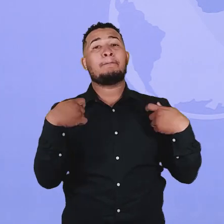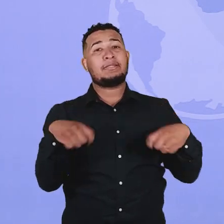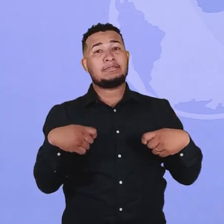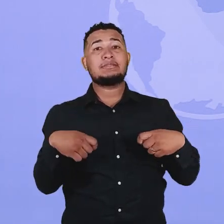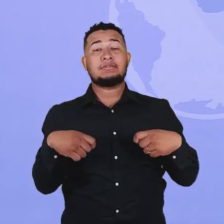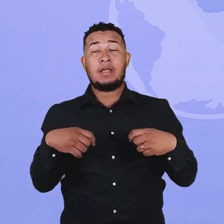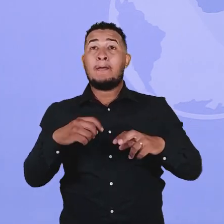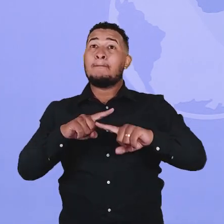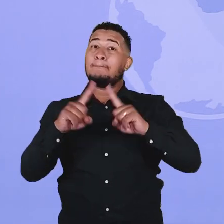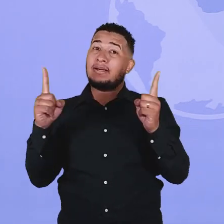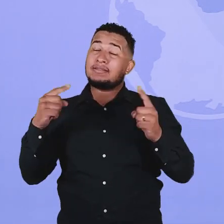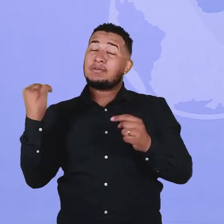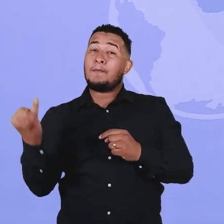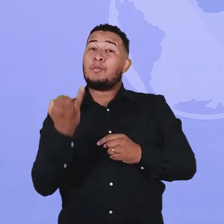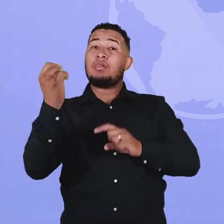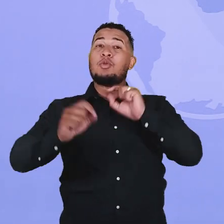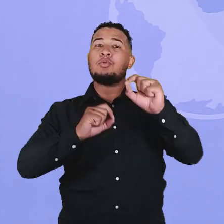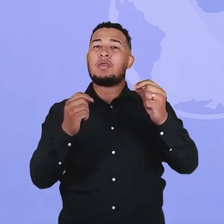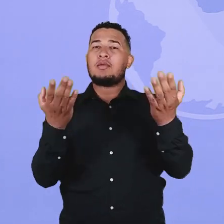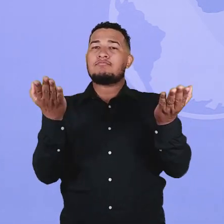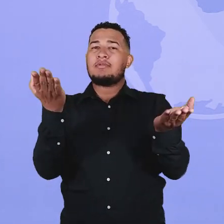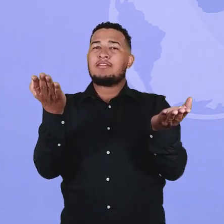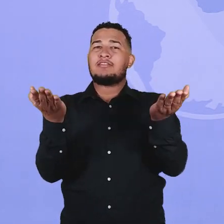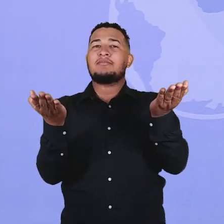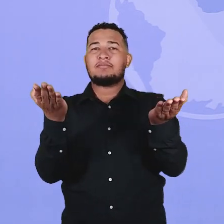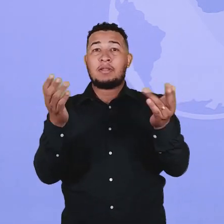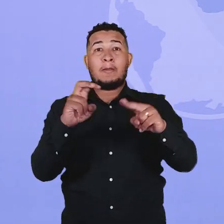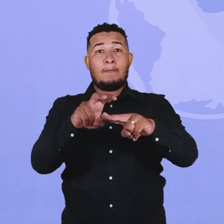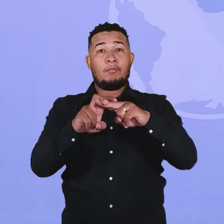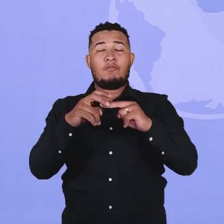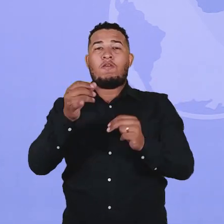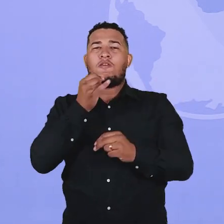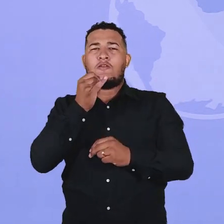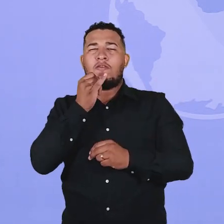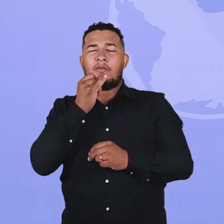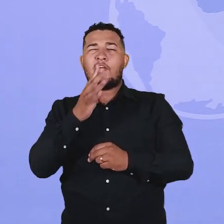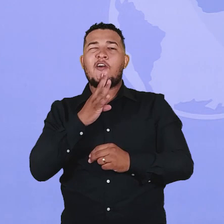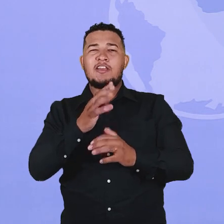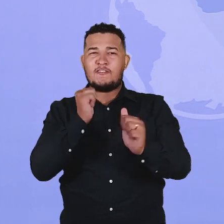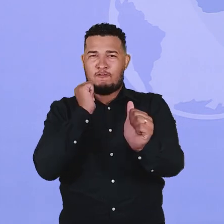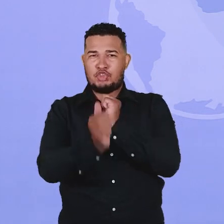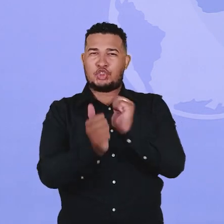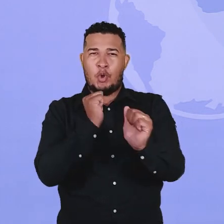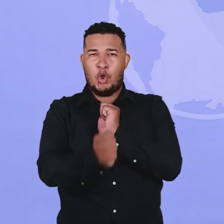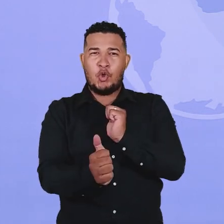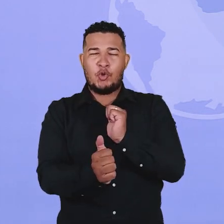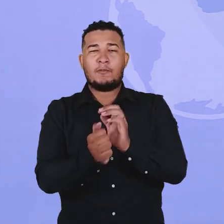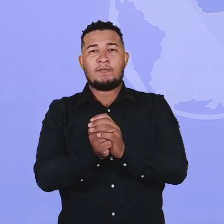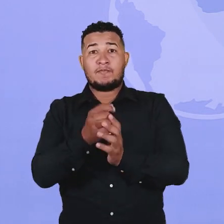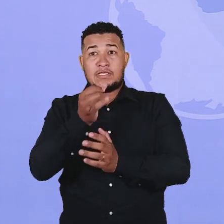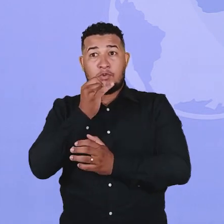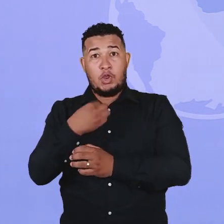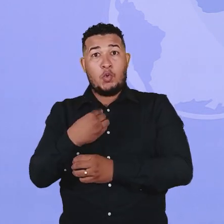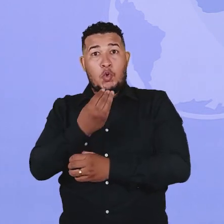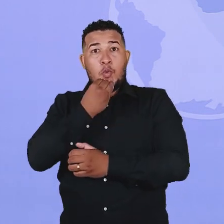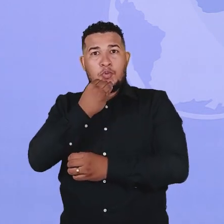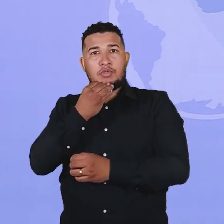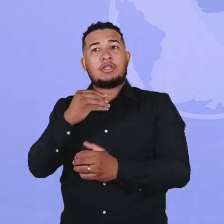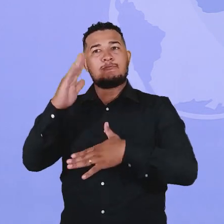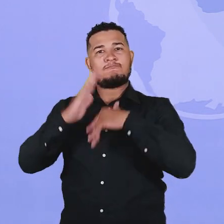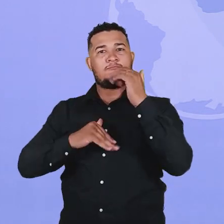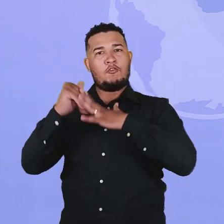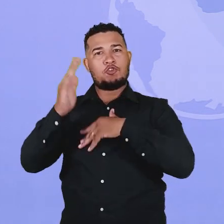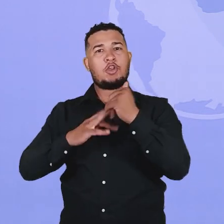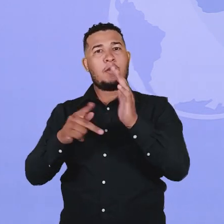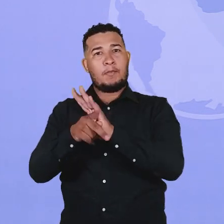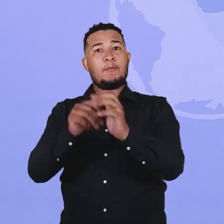física. Então precisa equilibrar. Então você observa que os atletas, antes das partidas de futebol, vou dar um exemplo, eu tive a